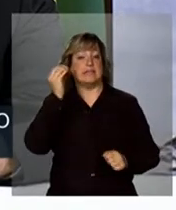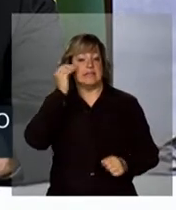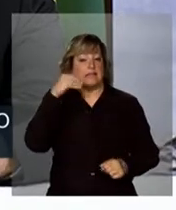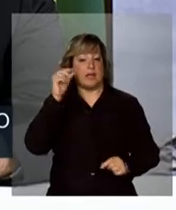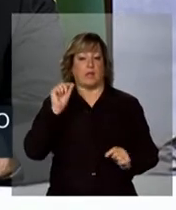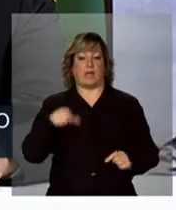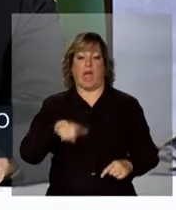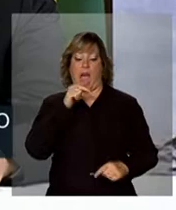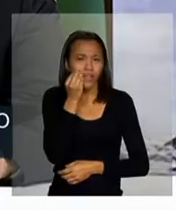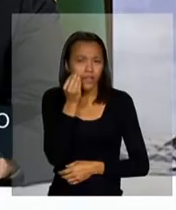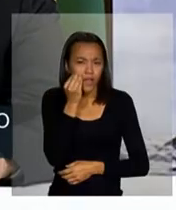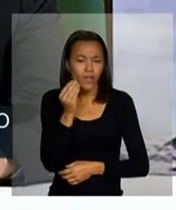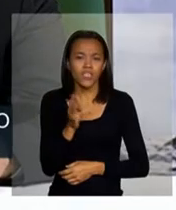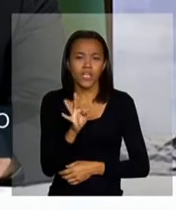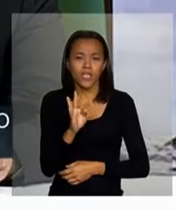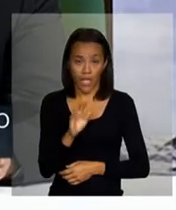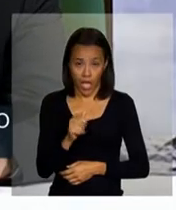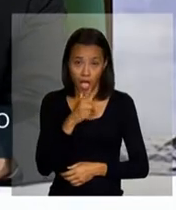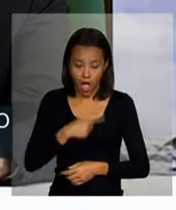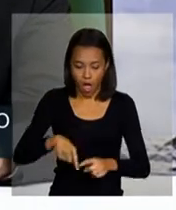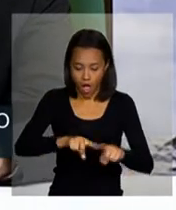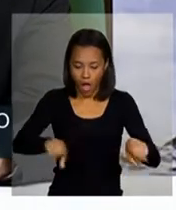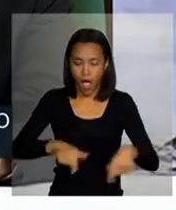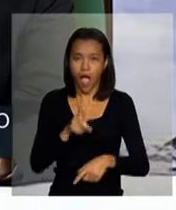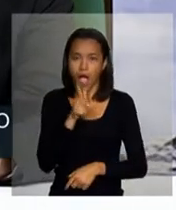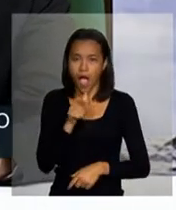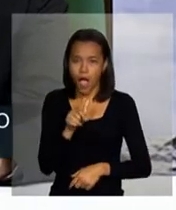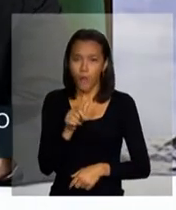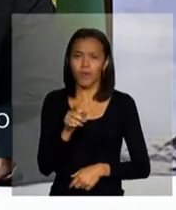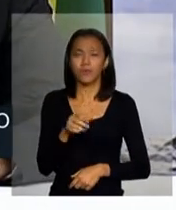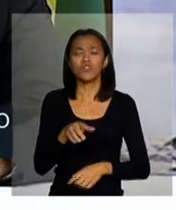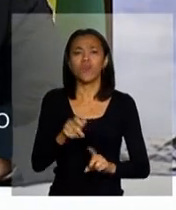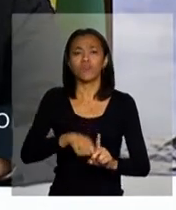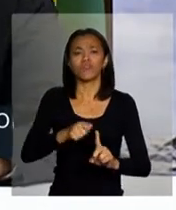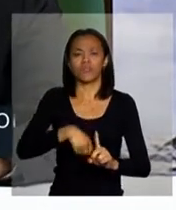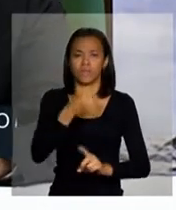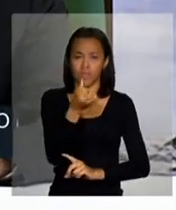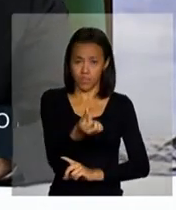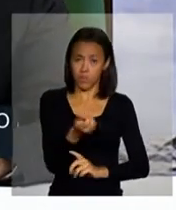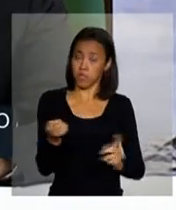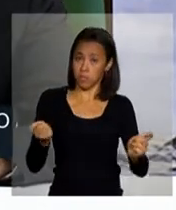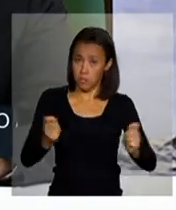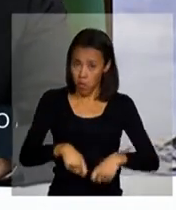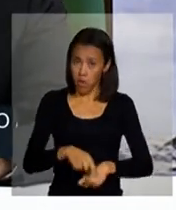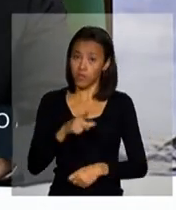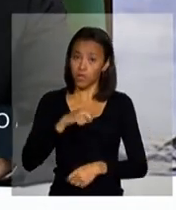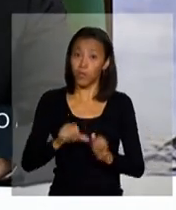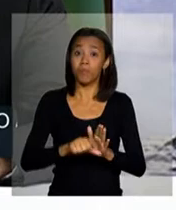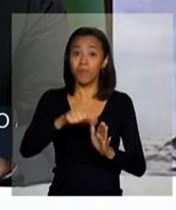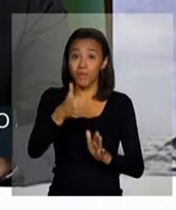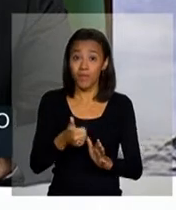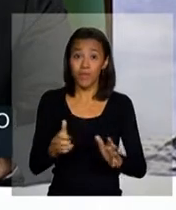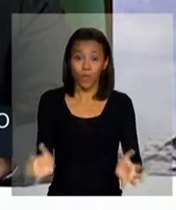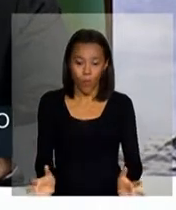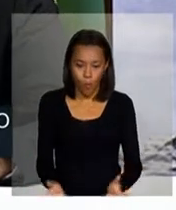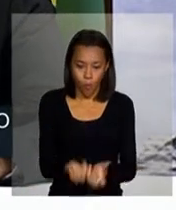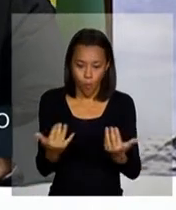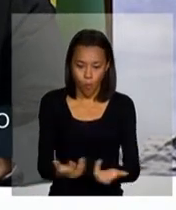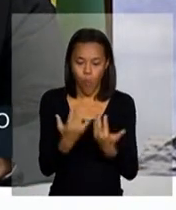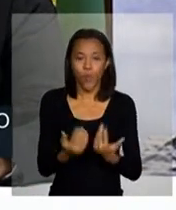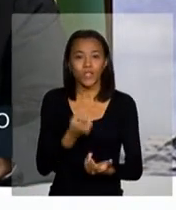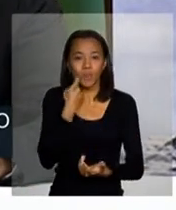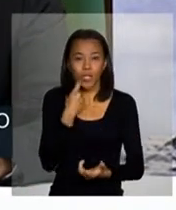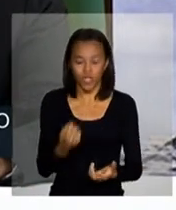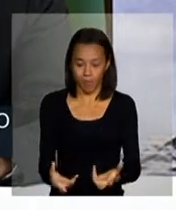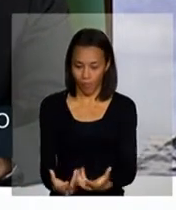água necessita, para que em 6 meses, apenas 6 meses, eles possam ter a sua primeira produção de tilápia.